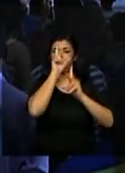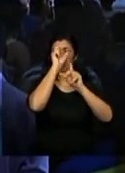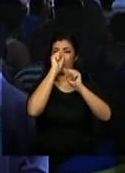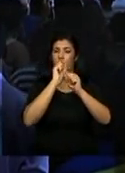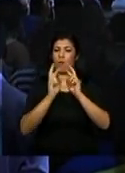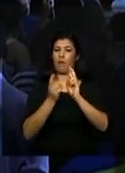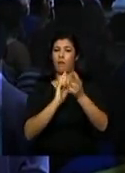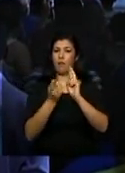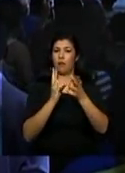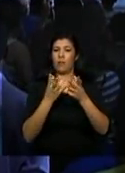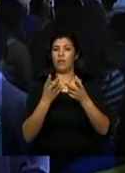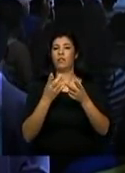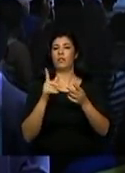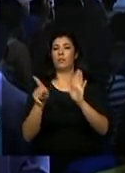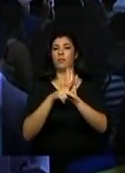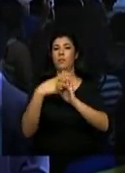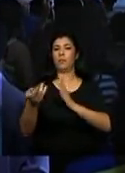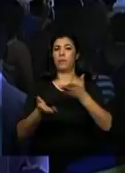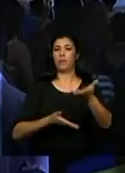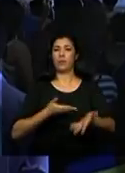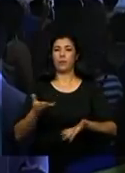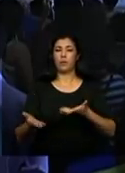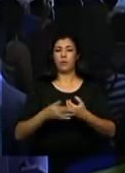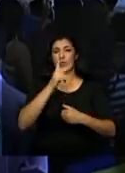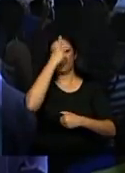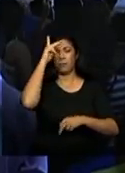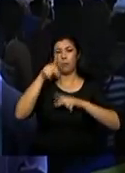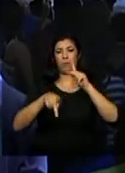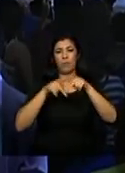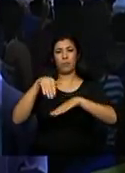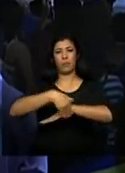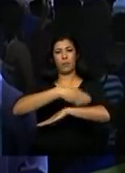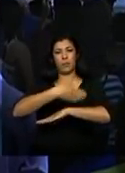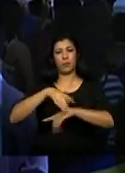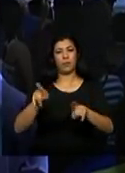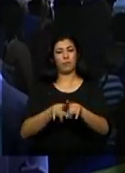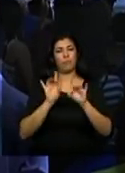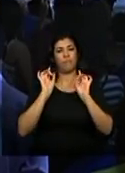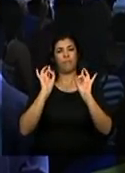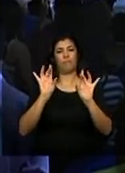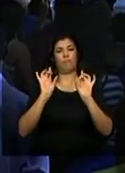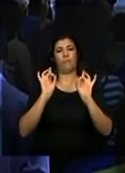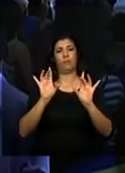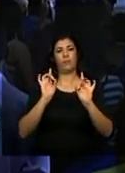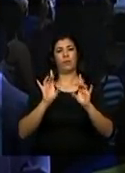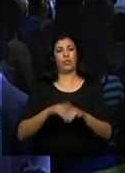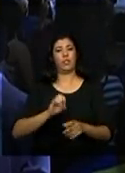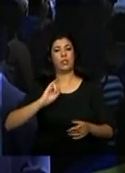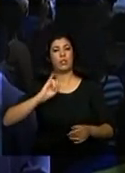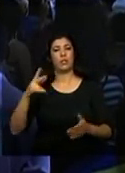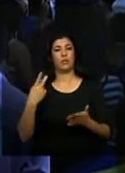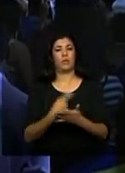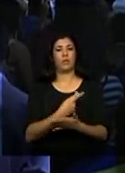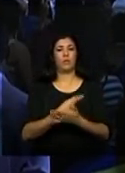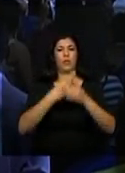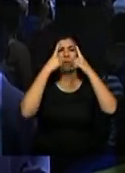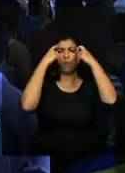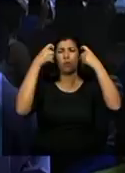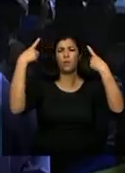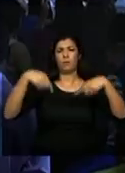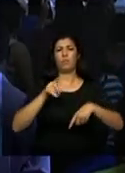de atendimento à população em situação de rua, especialmente em caso de violência.